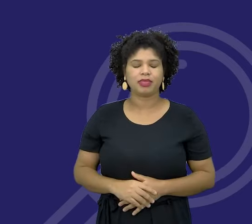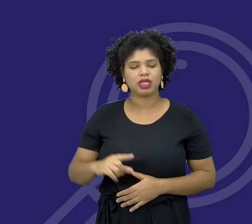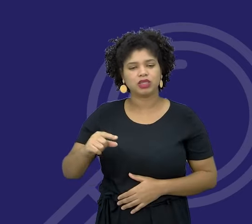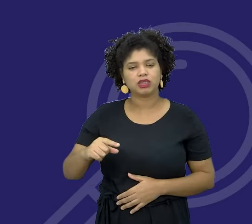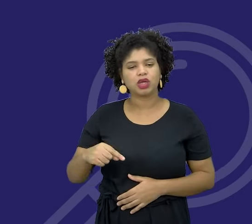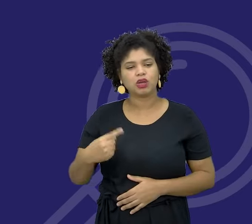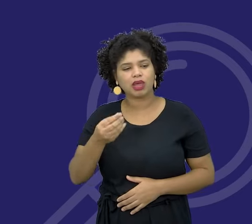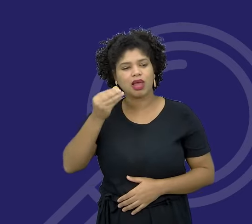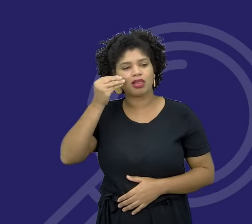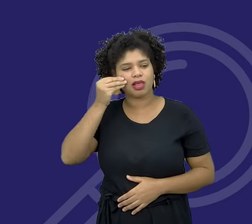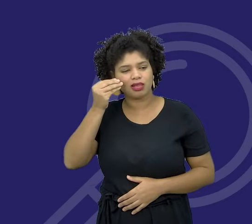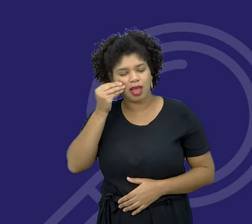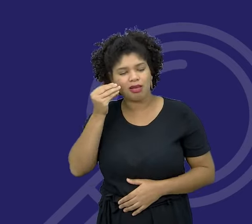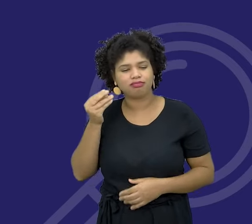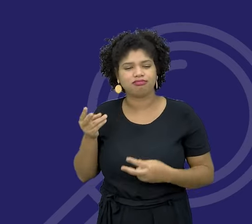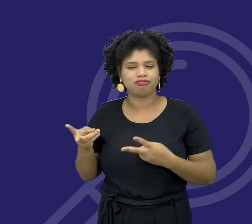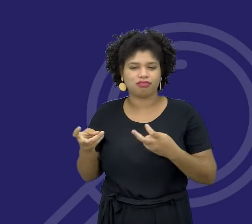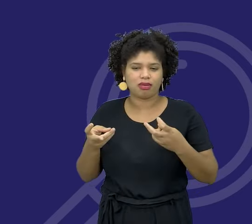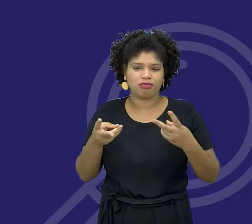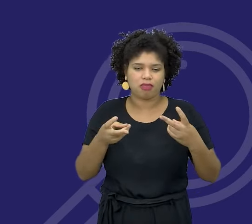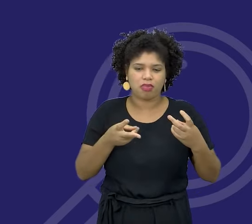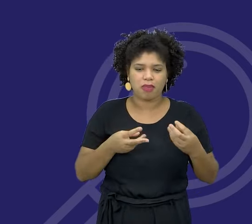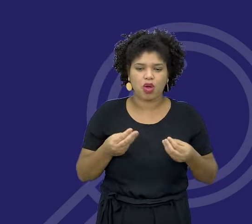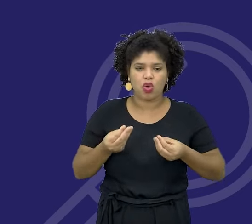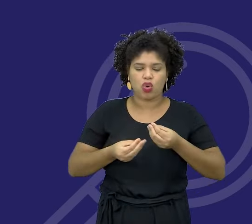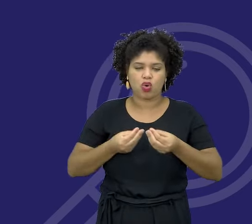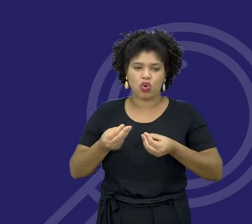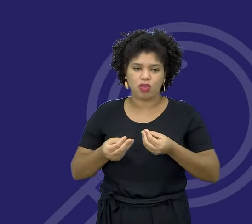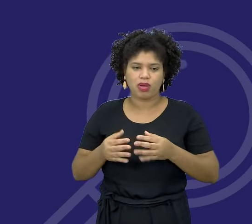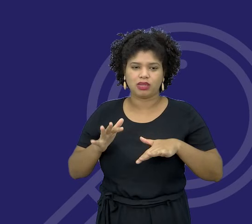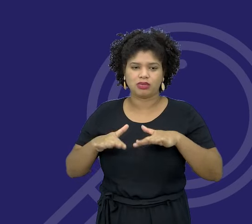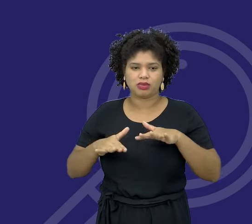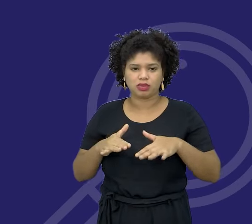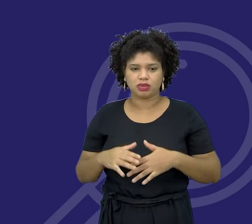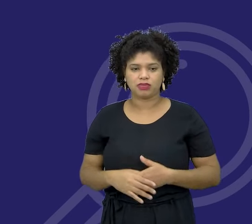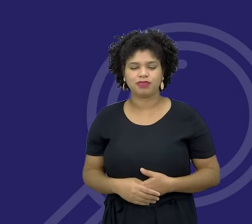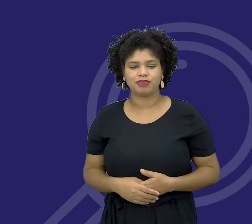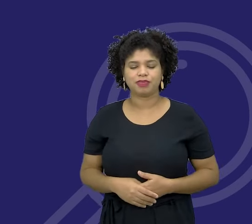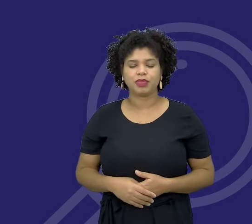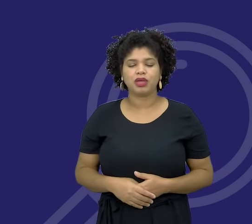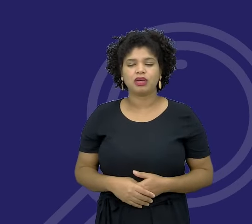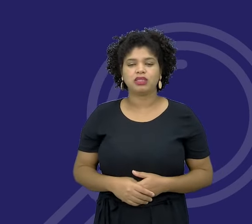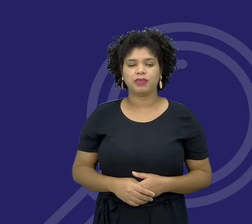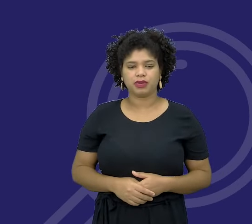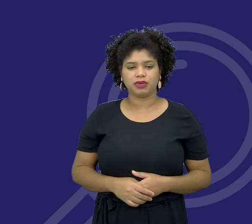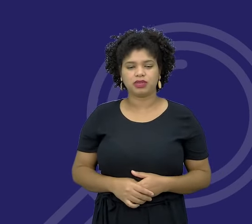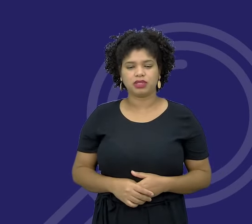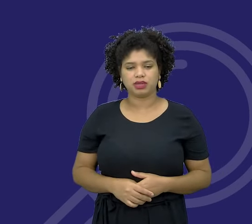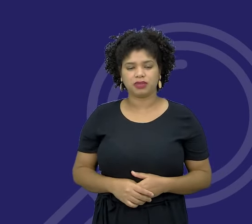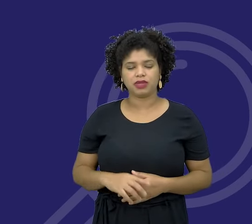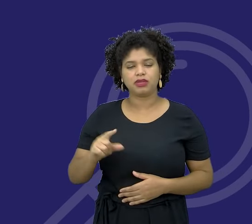tentando interpretar aquele problema, aquele exercício proposto.